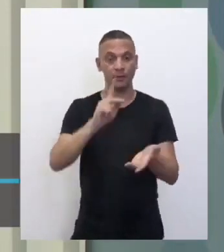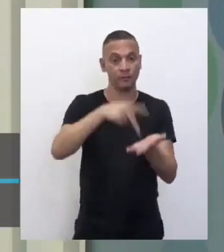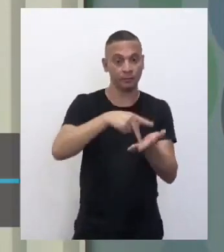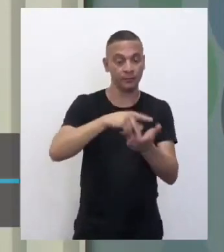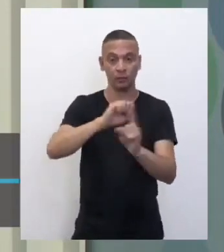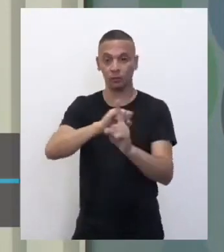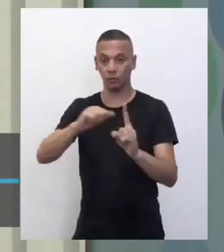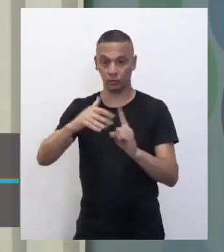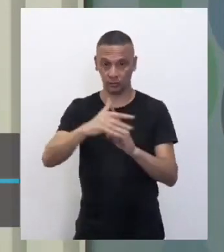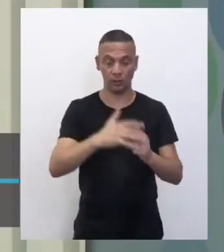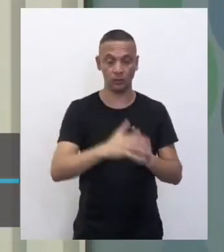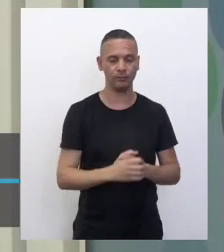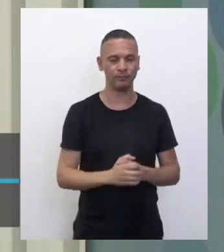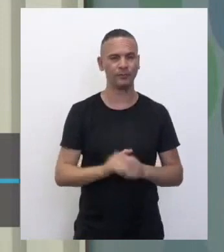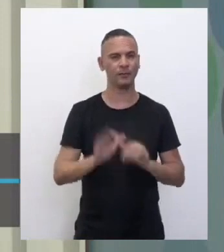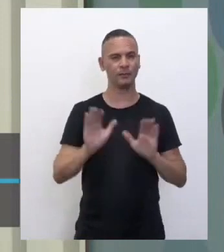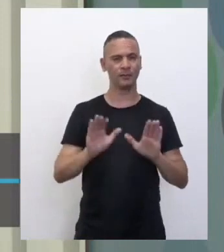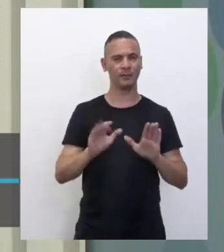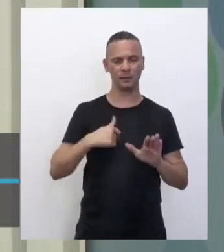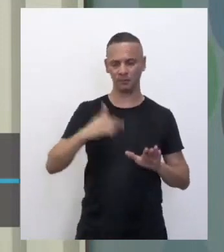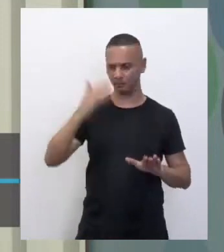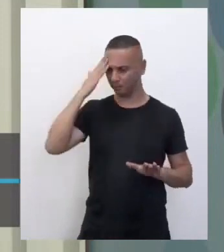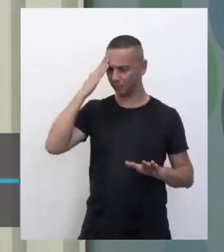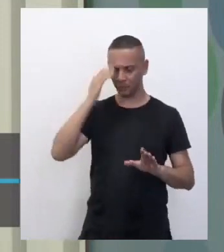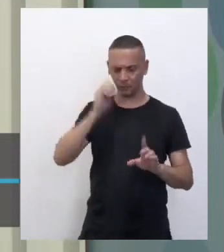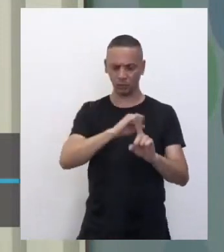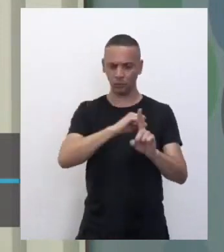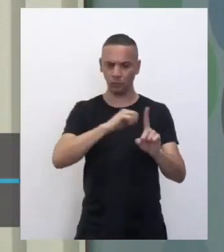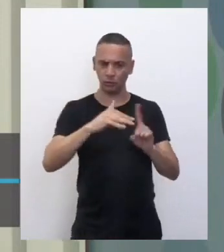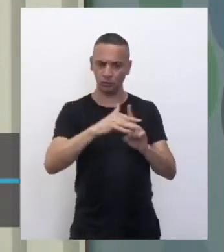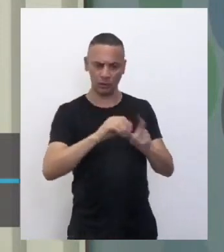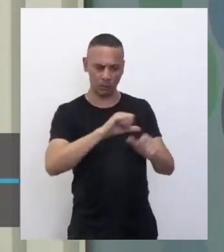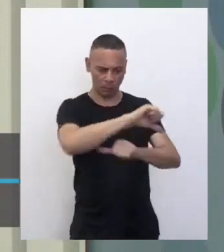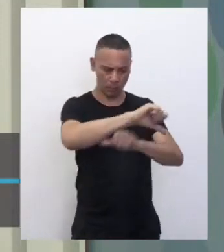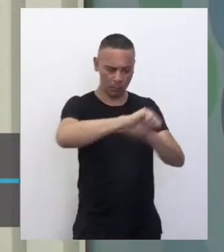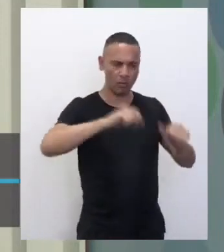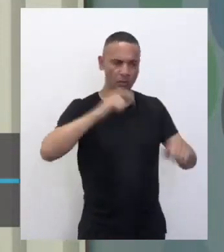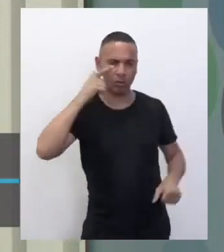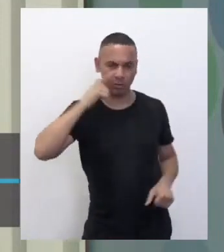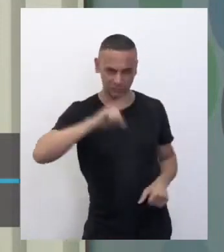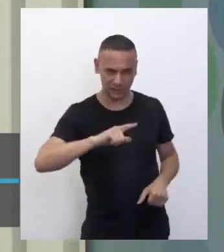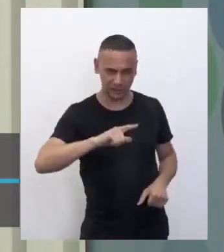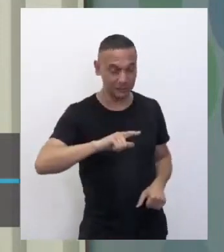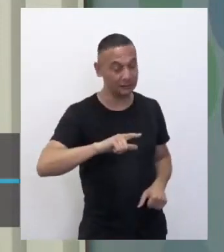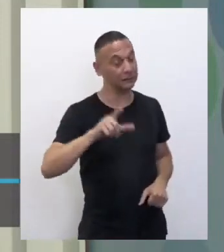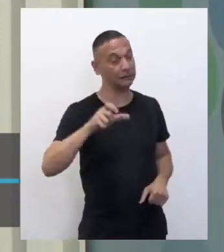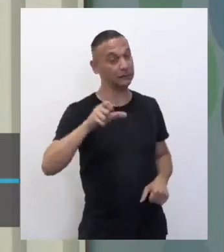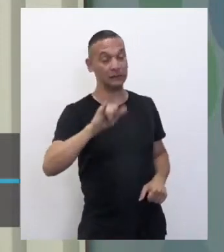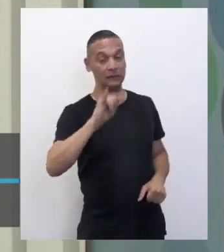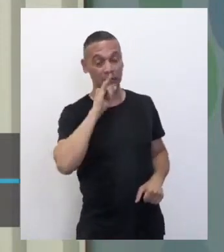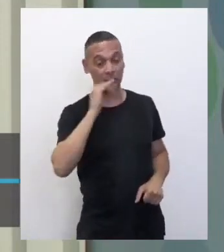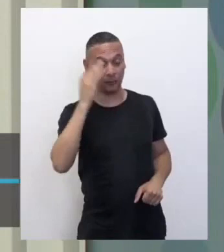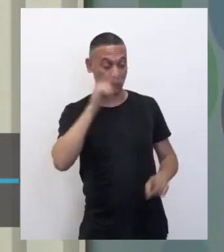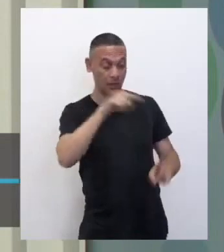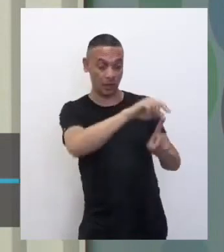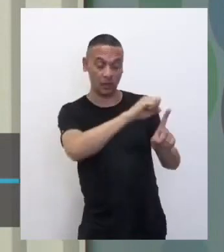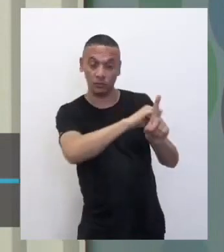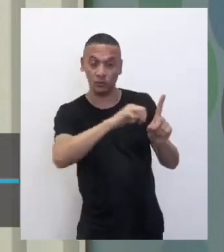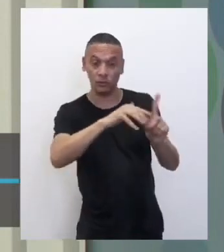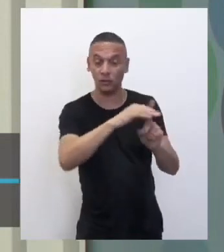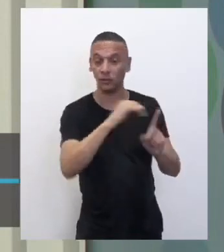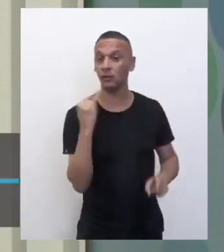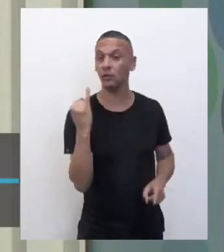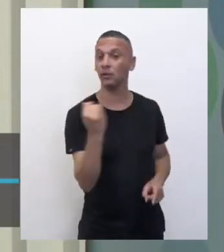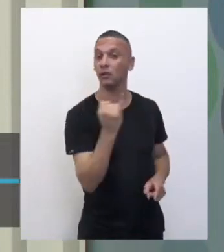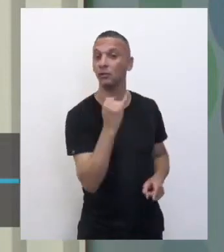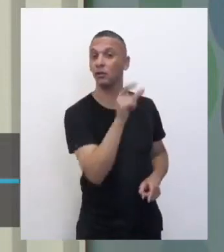social. Mas eu não vou conseguir intervir na sociedade se eu não reconhecer que essa sociedade ela é importante por si